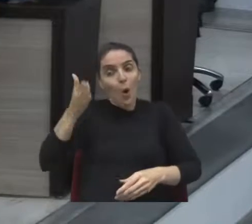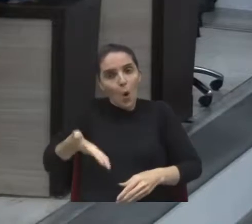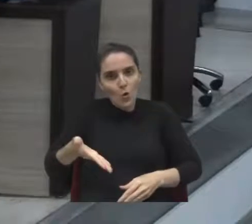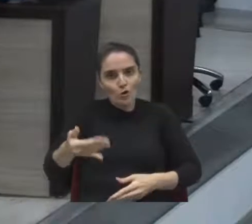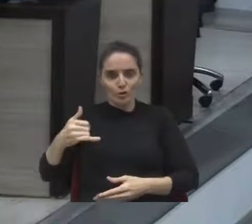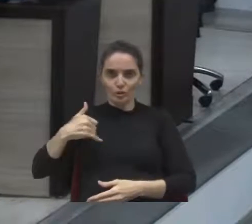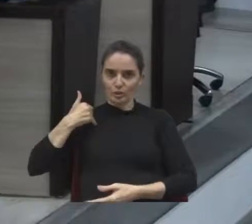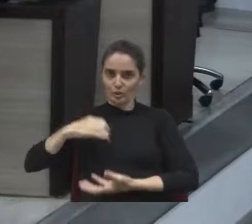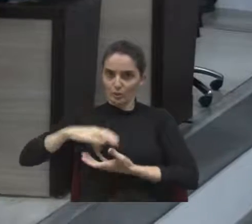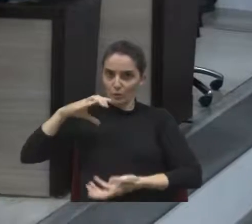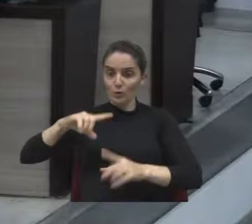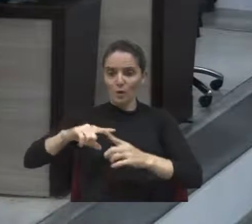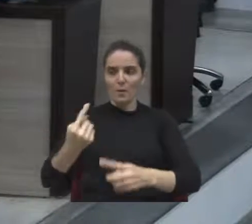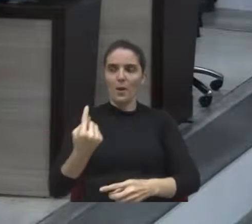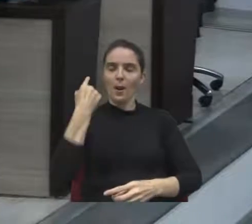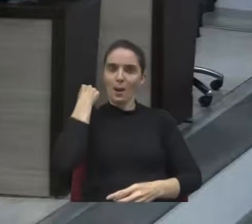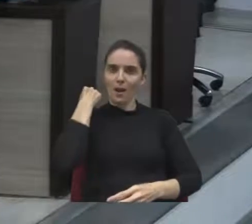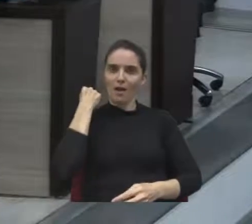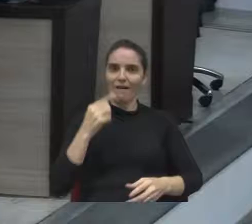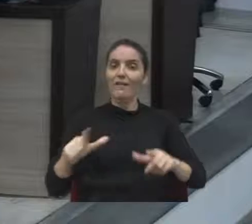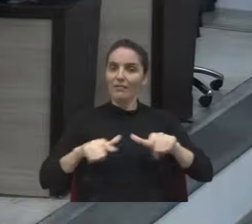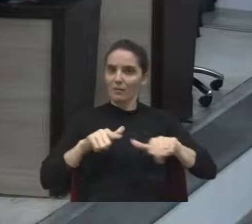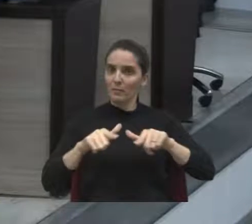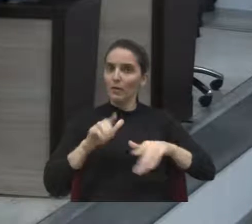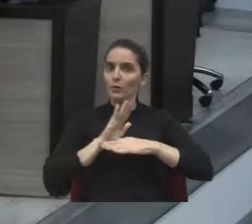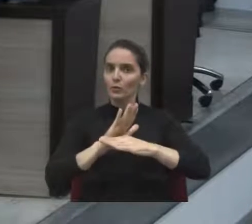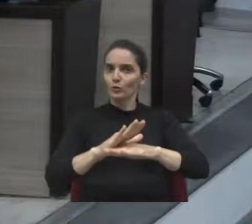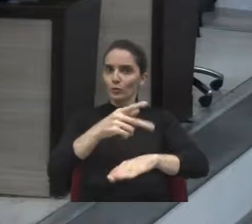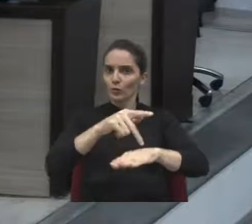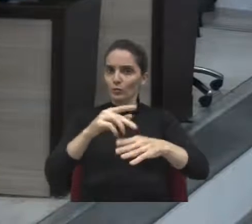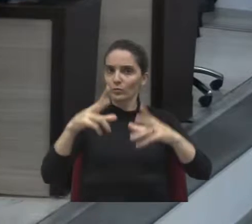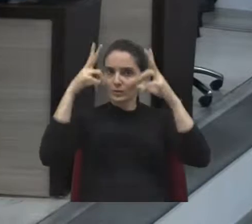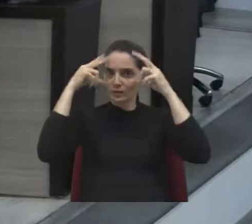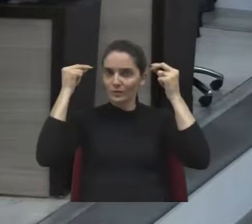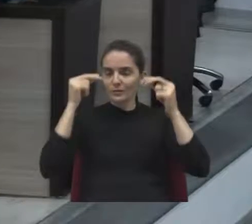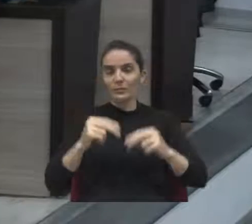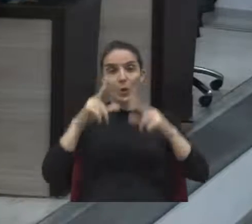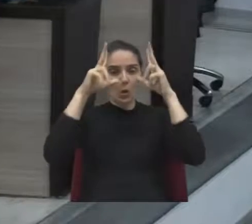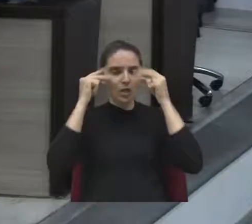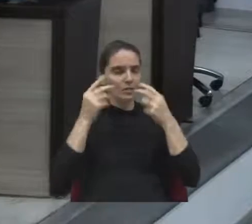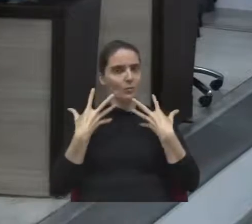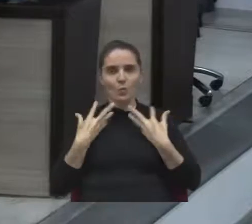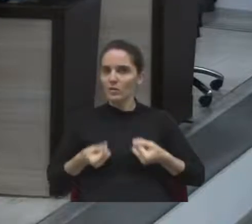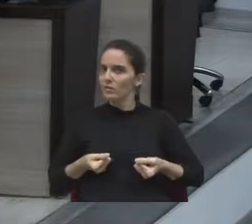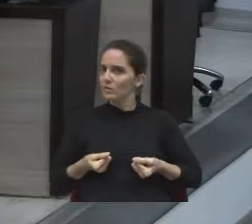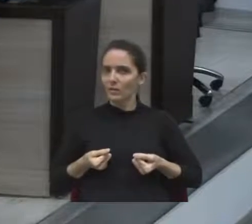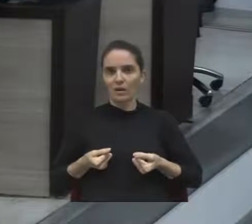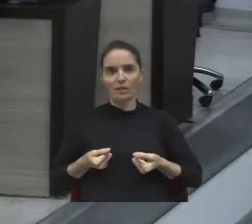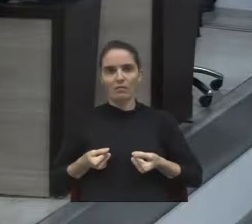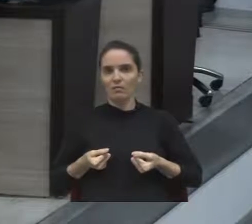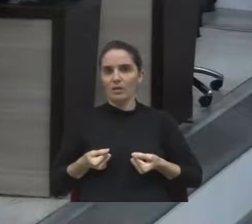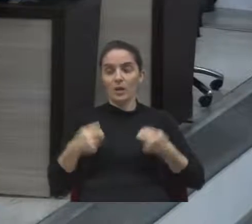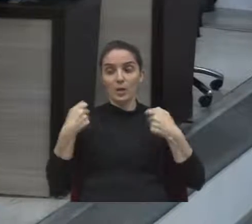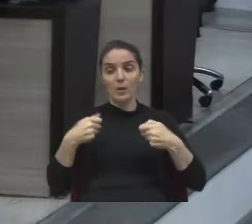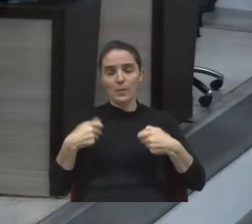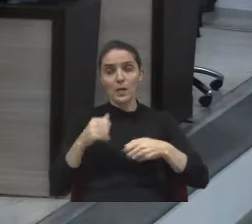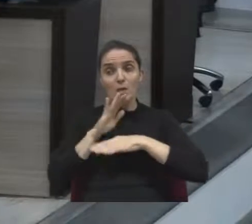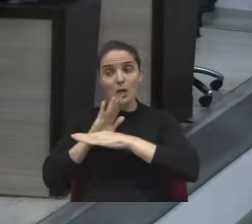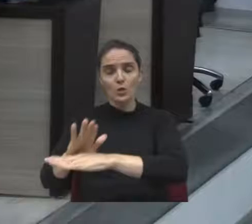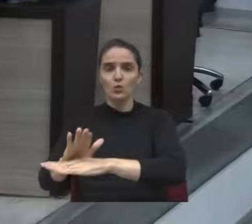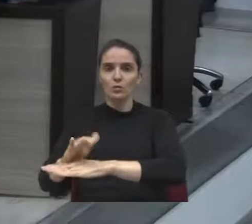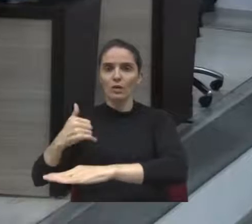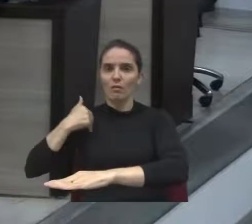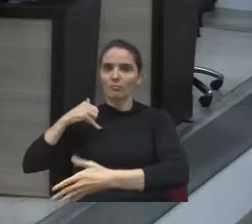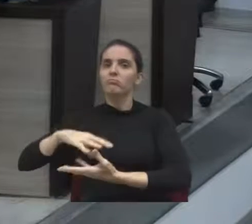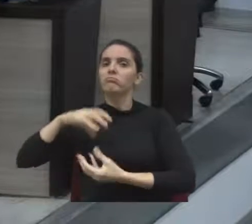acham inconcebível, no final da vida, você não dar esse assistencialismo aos idosos. Eu achei